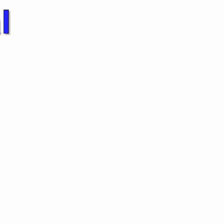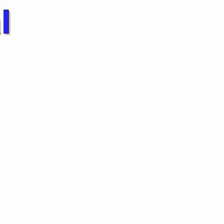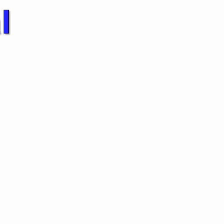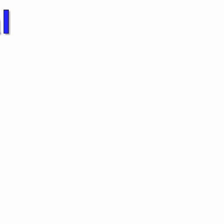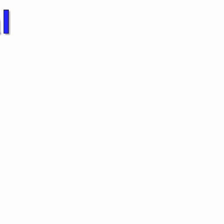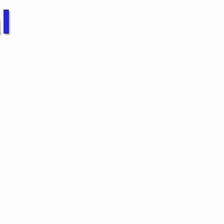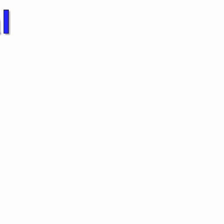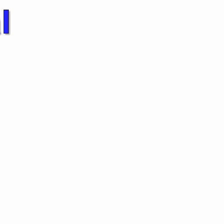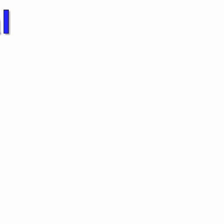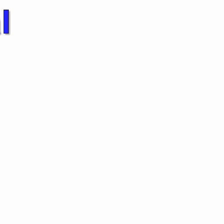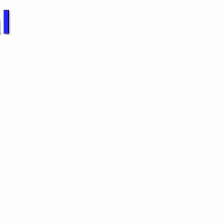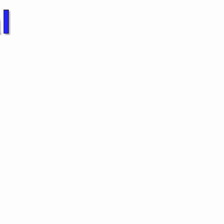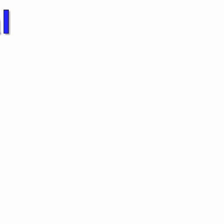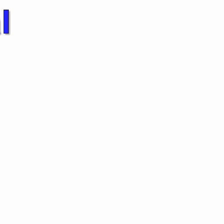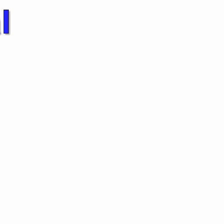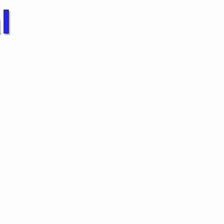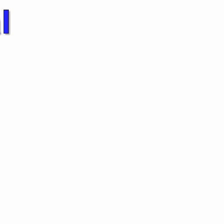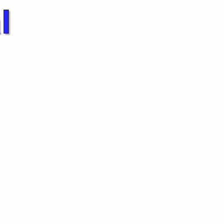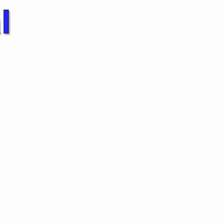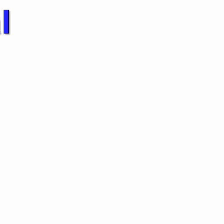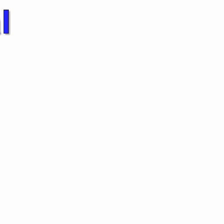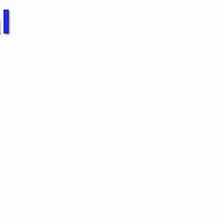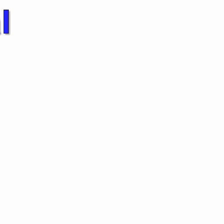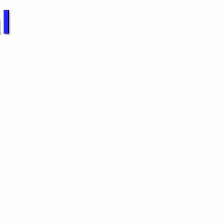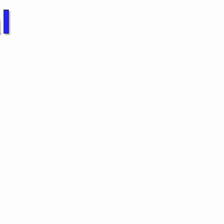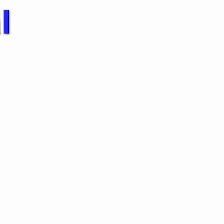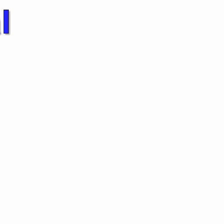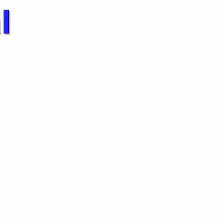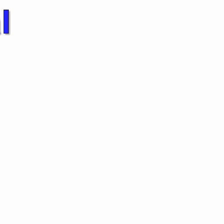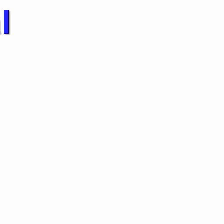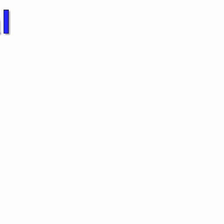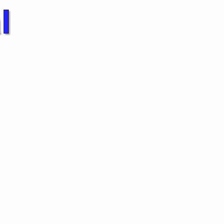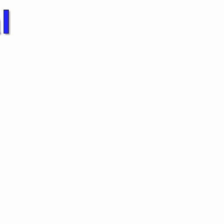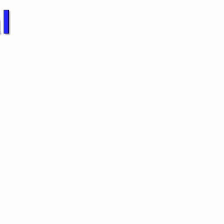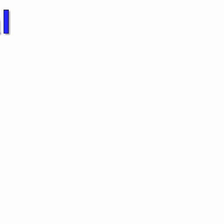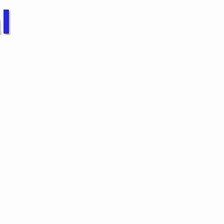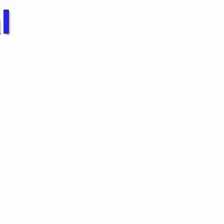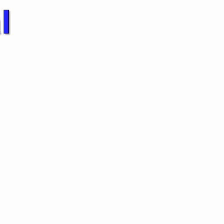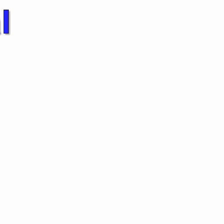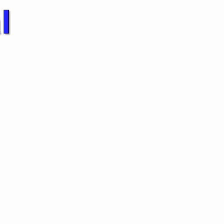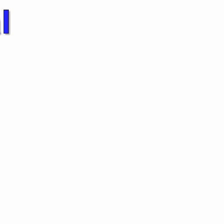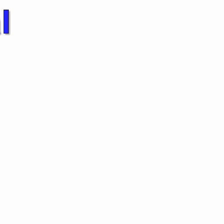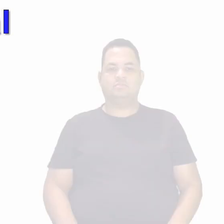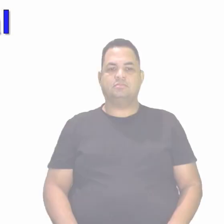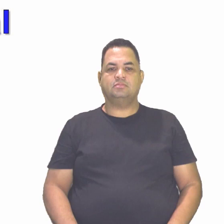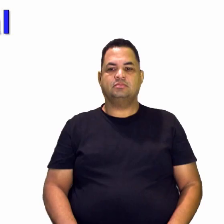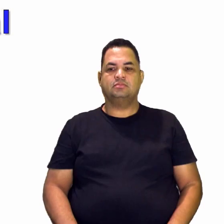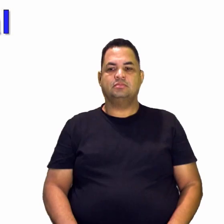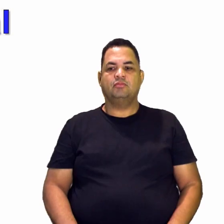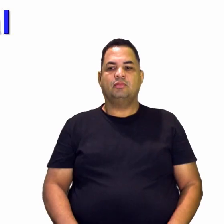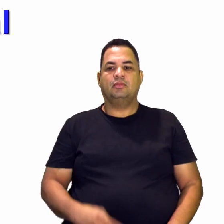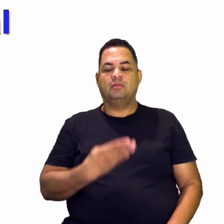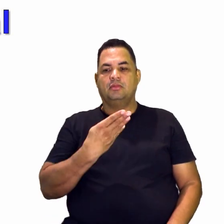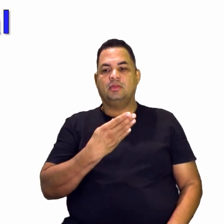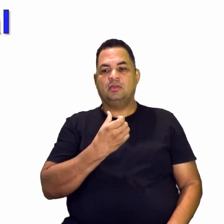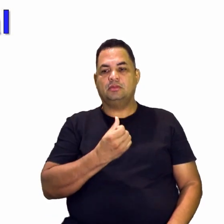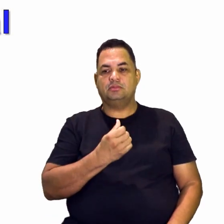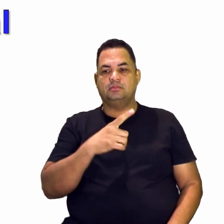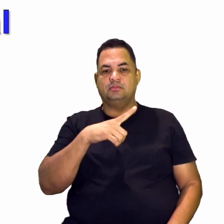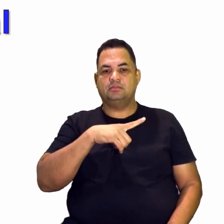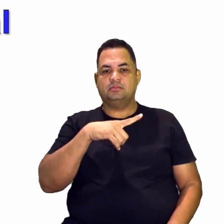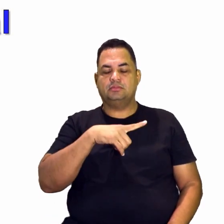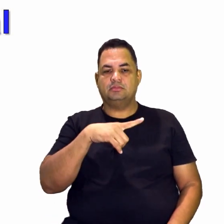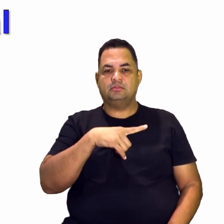metáfase, anáfase e telófase, tá bom? Então, aqui você tem o que era 46, você